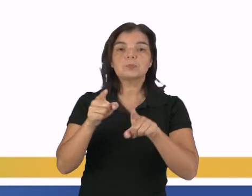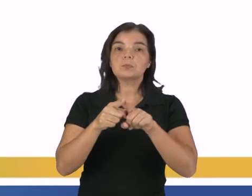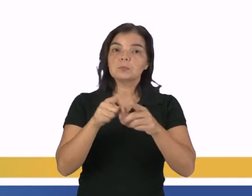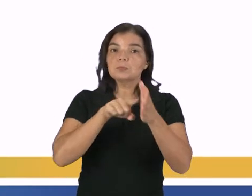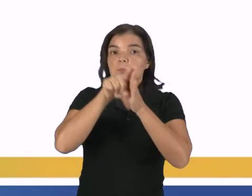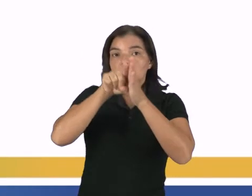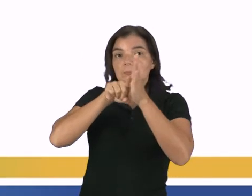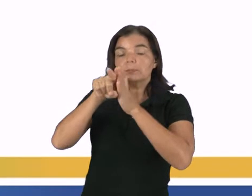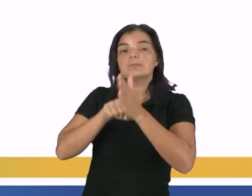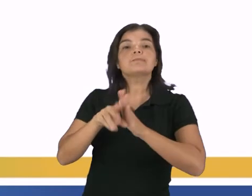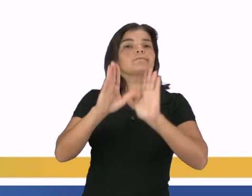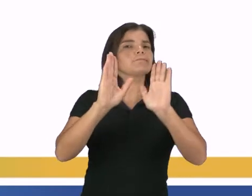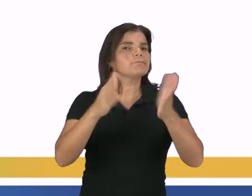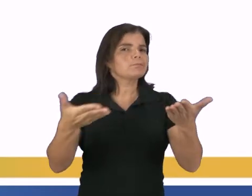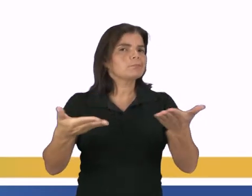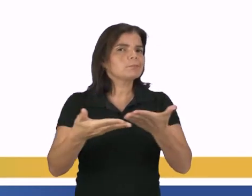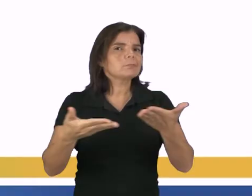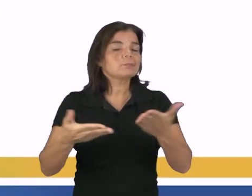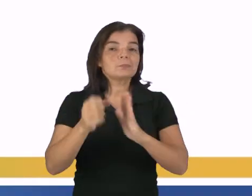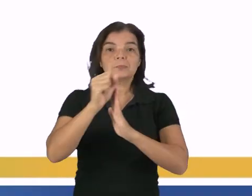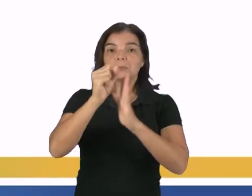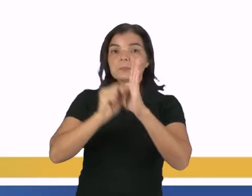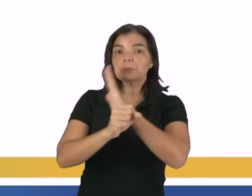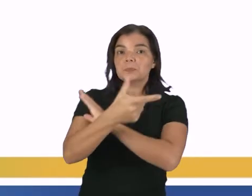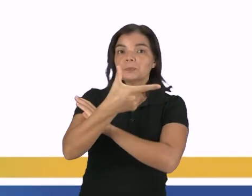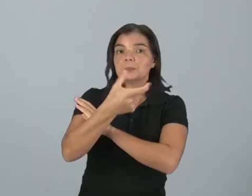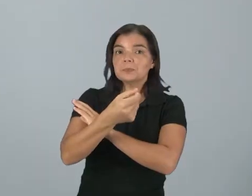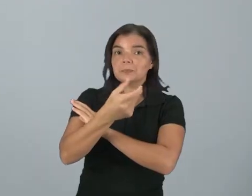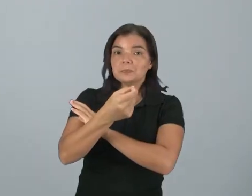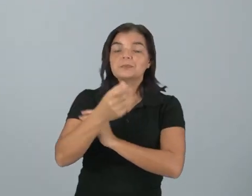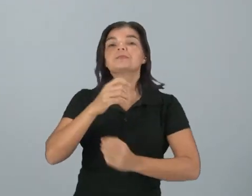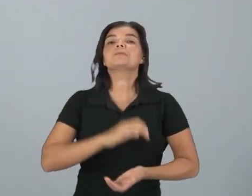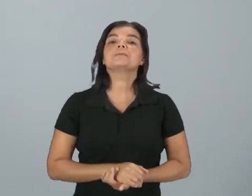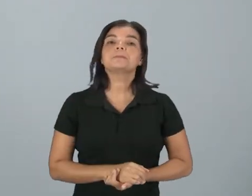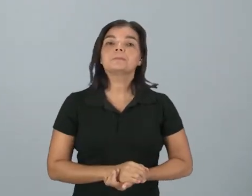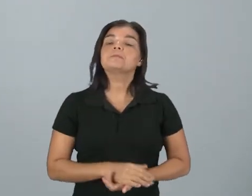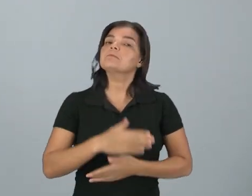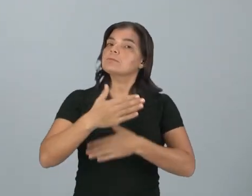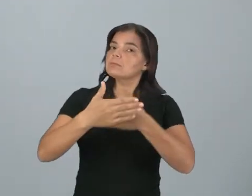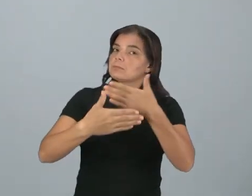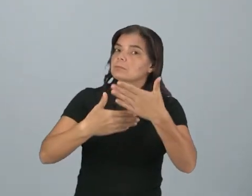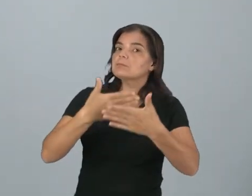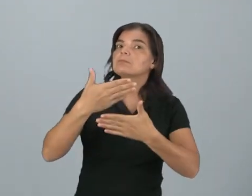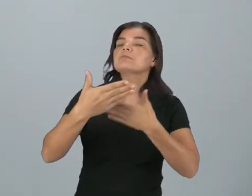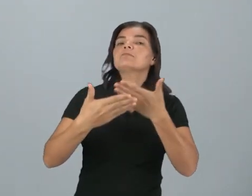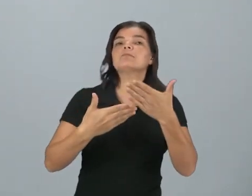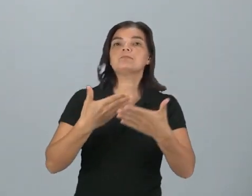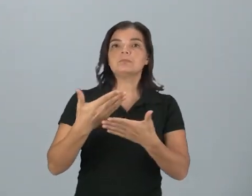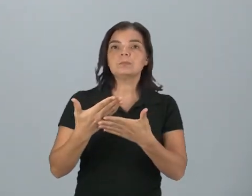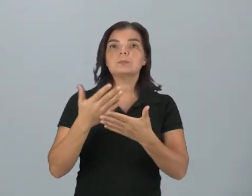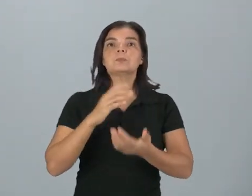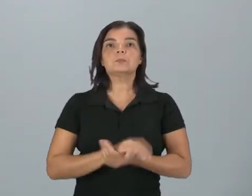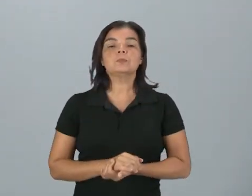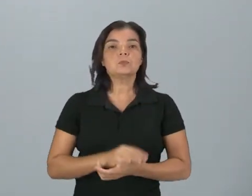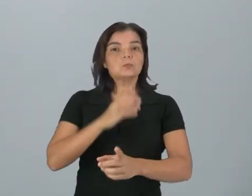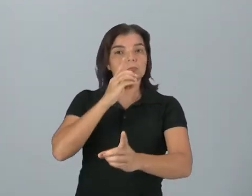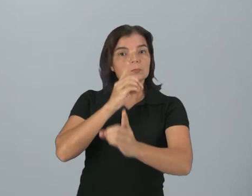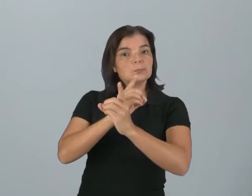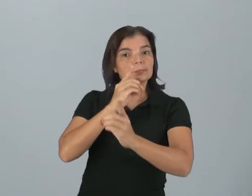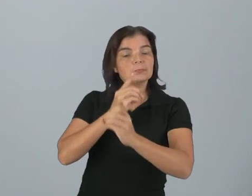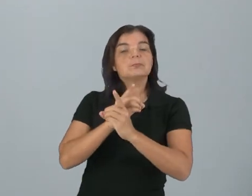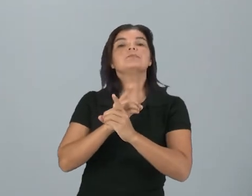um pesquisador já agora no século XX, certo? Então é a partir desse